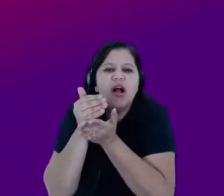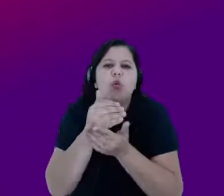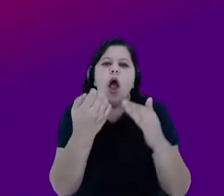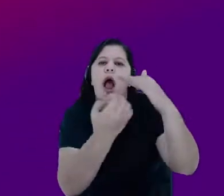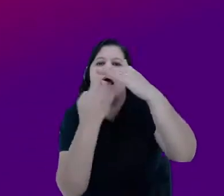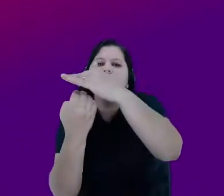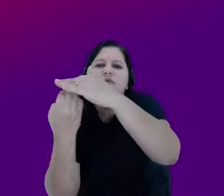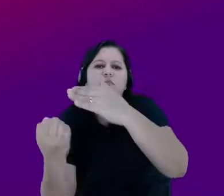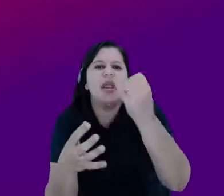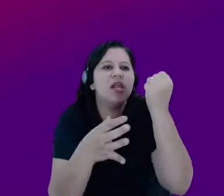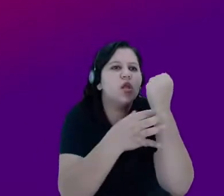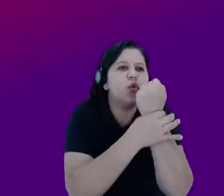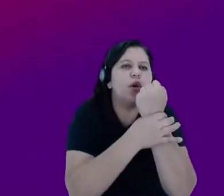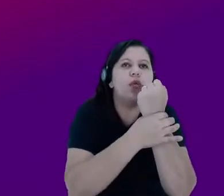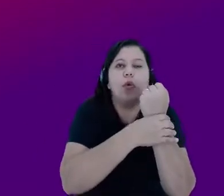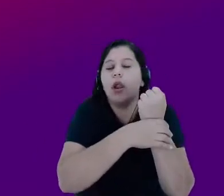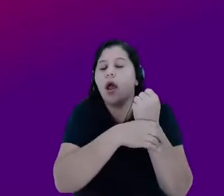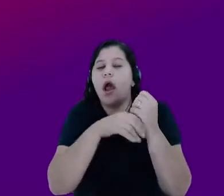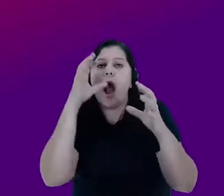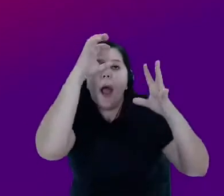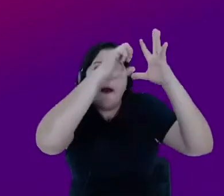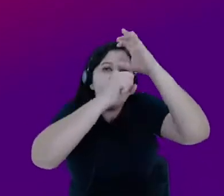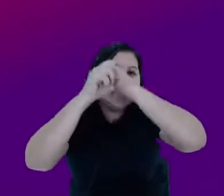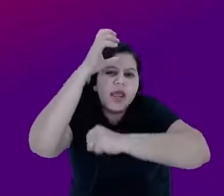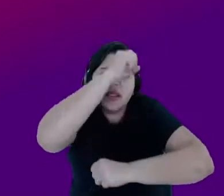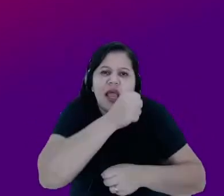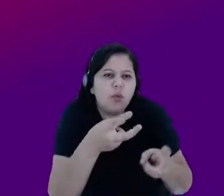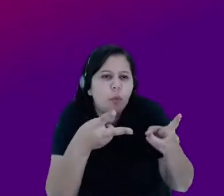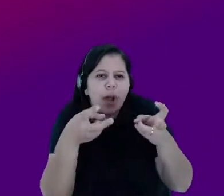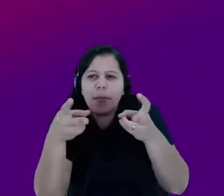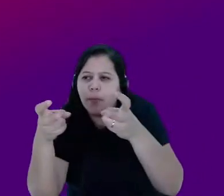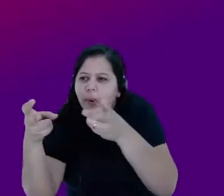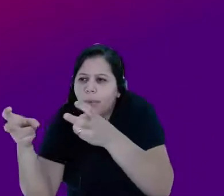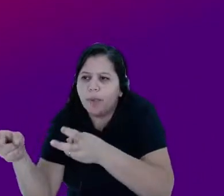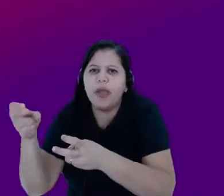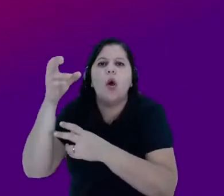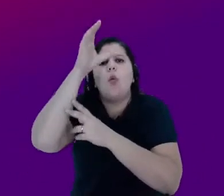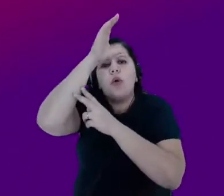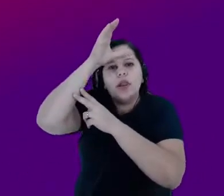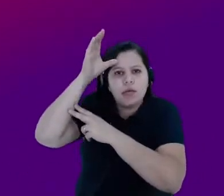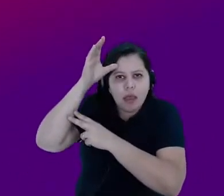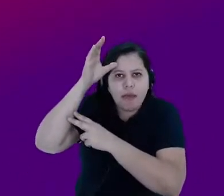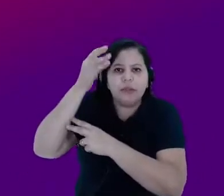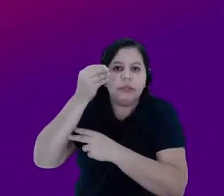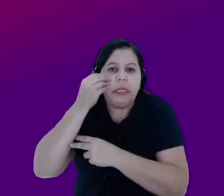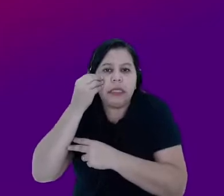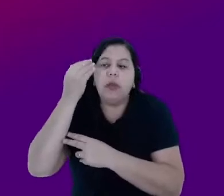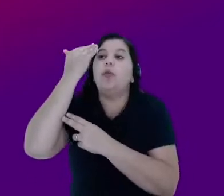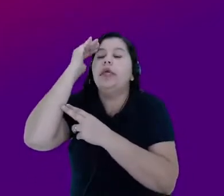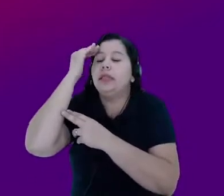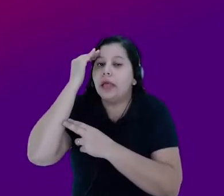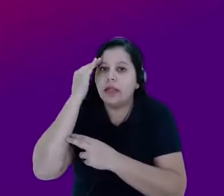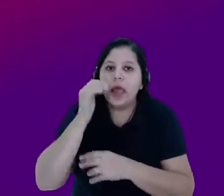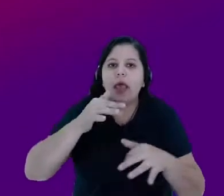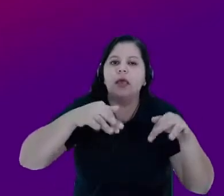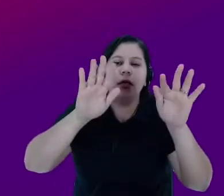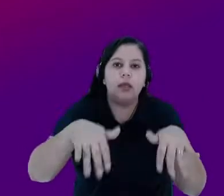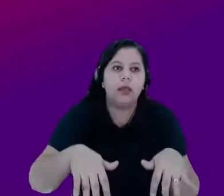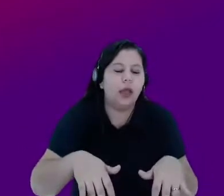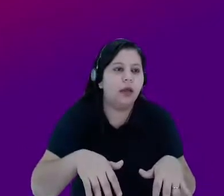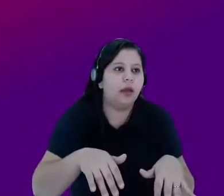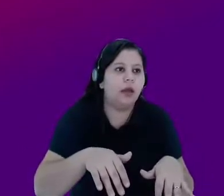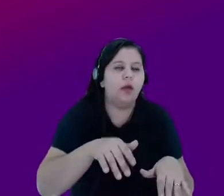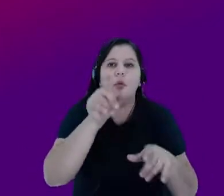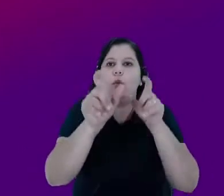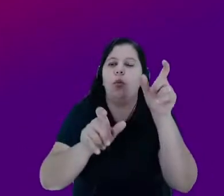mapear a jornada desse cliente, a iniciar um trabalho de aculturamento quanto a essa experiência, né? Então vejam, em 4 anos,